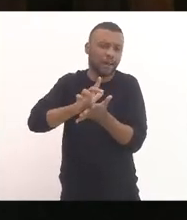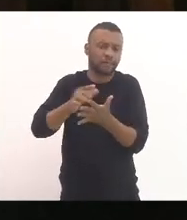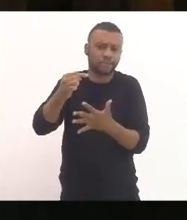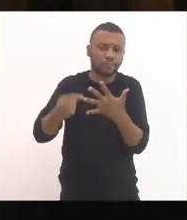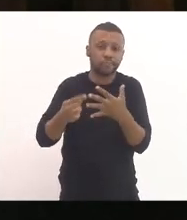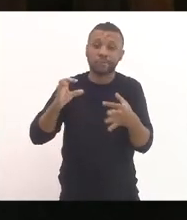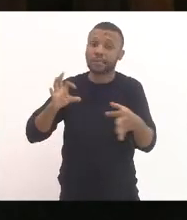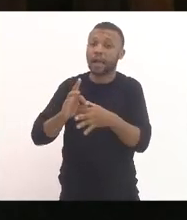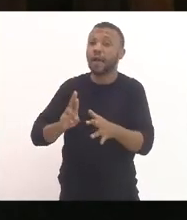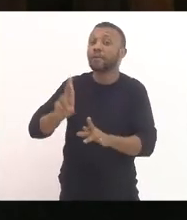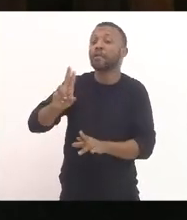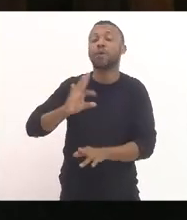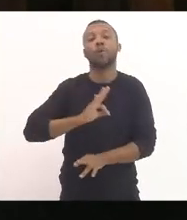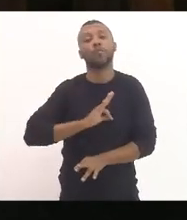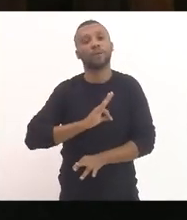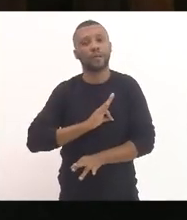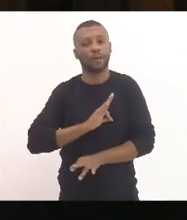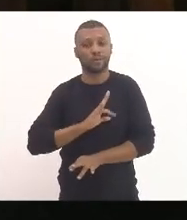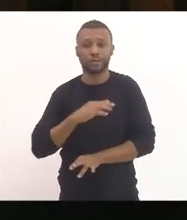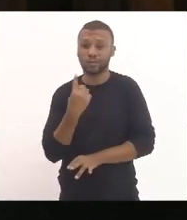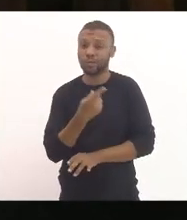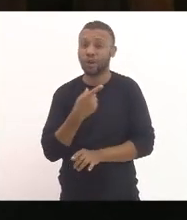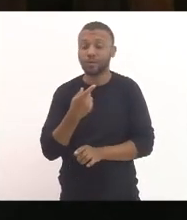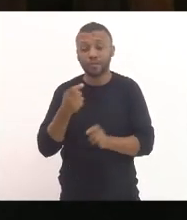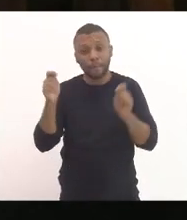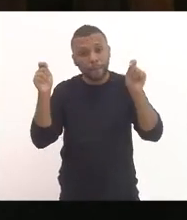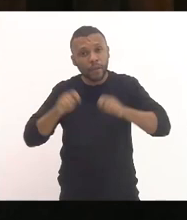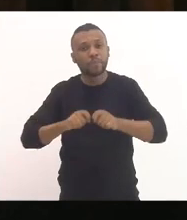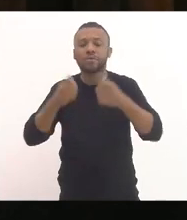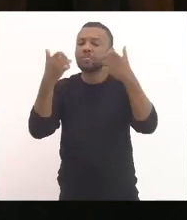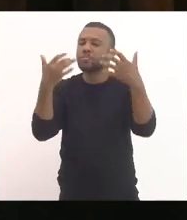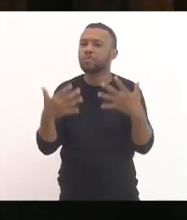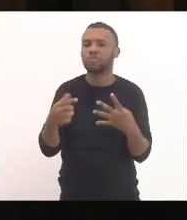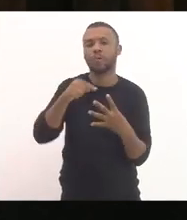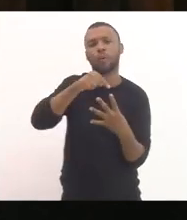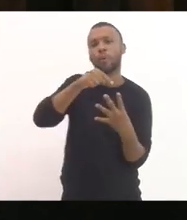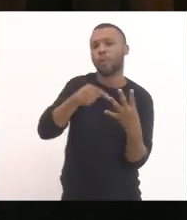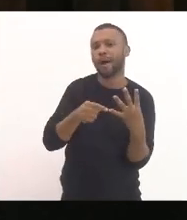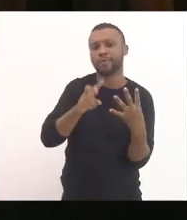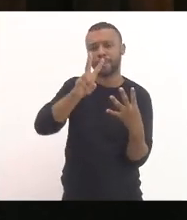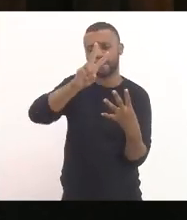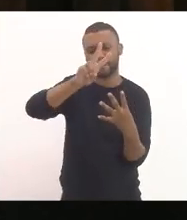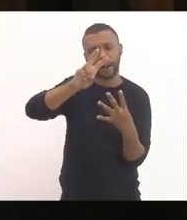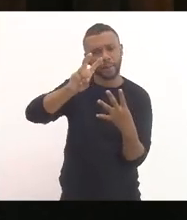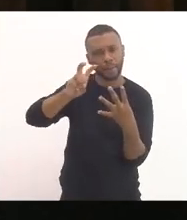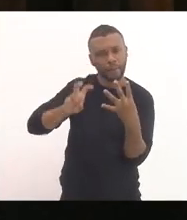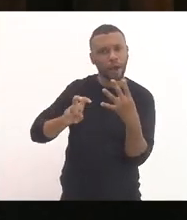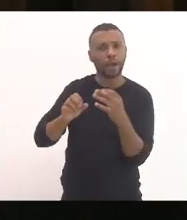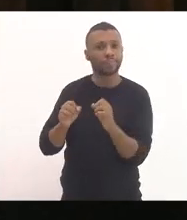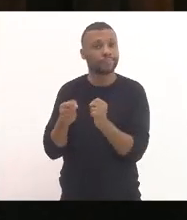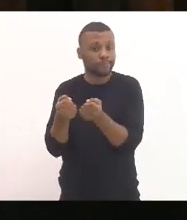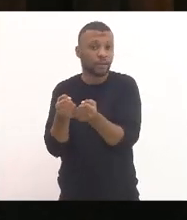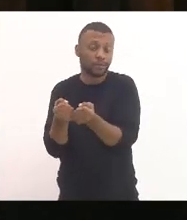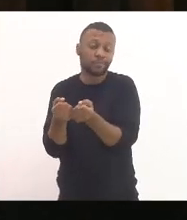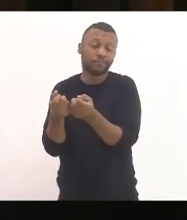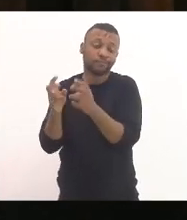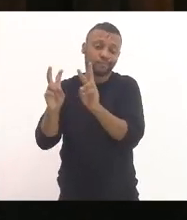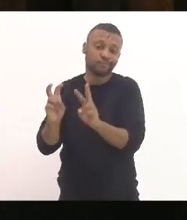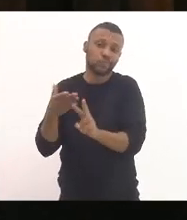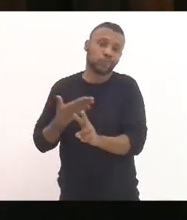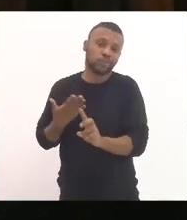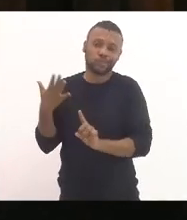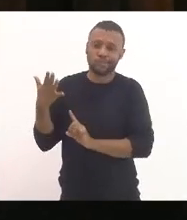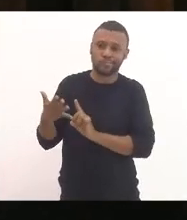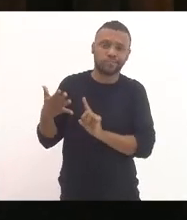essa reunião nos permitiu traçarmos quatro pontos que foram defendidos pelos meus amigos que antecederam com exceção